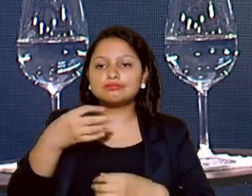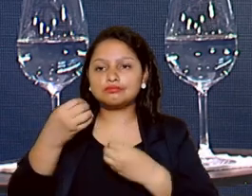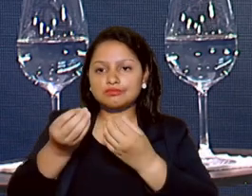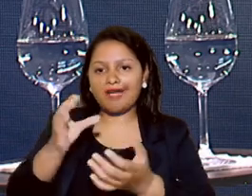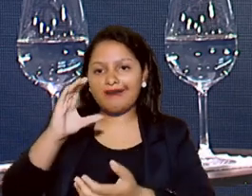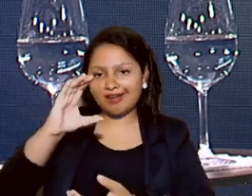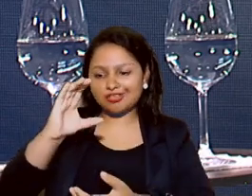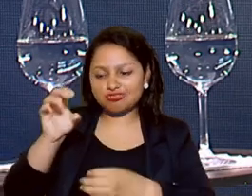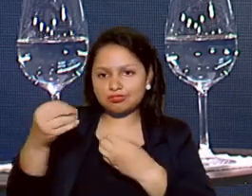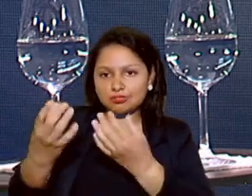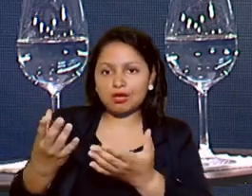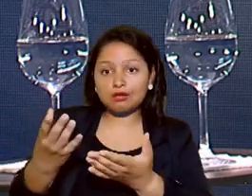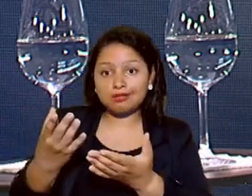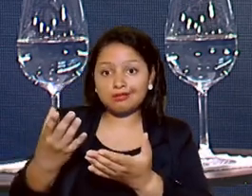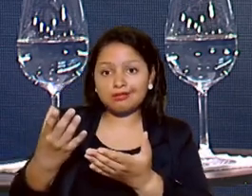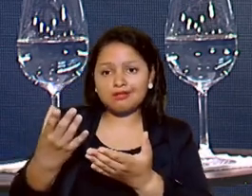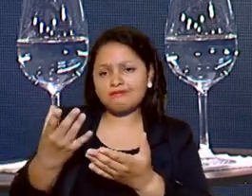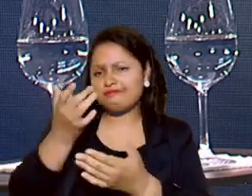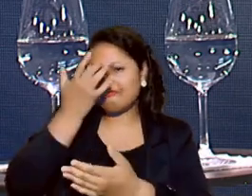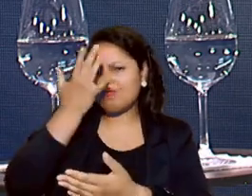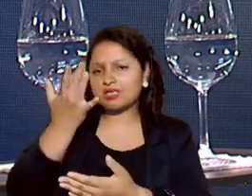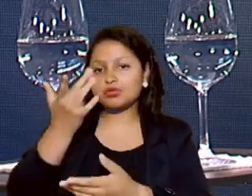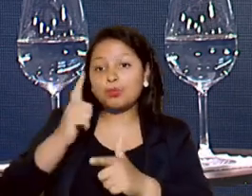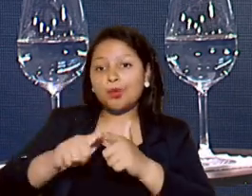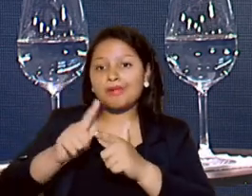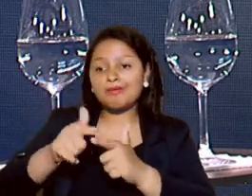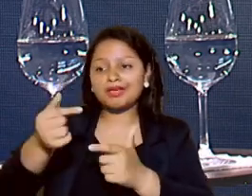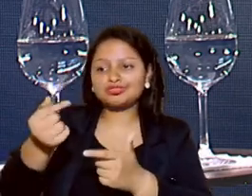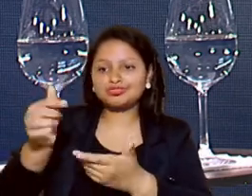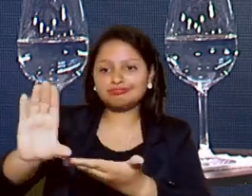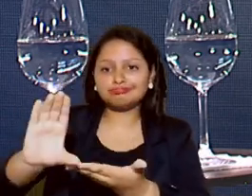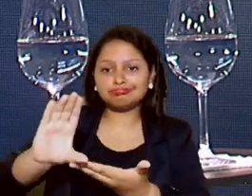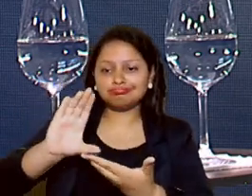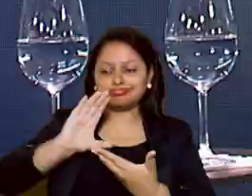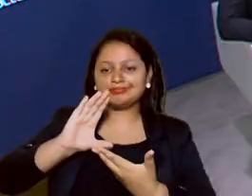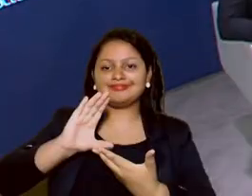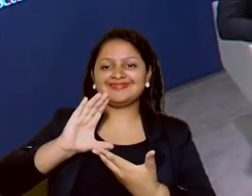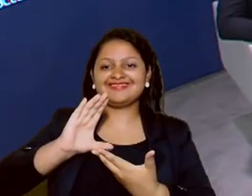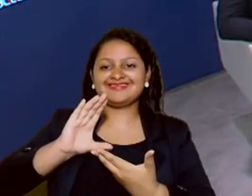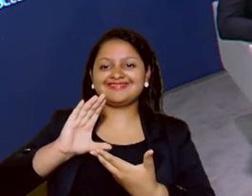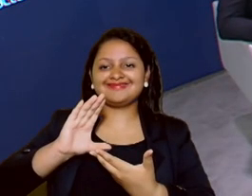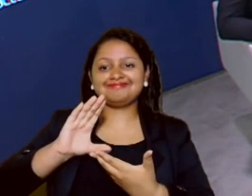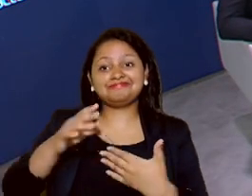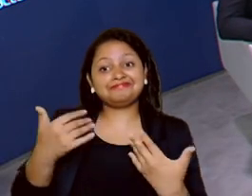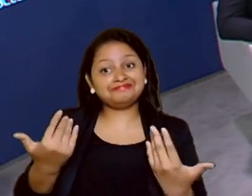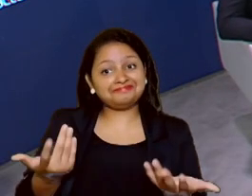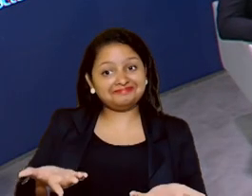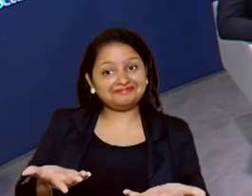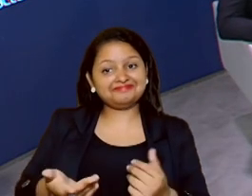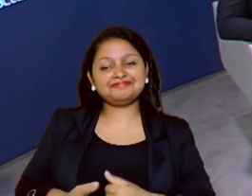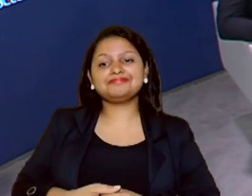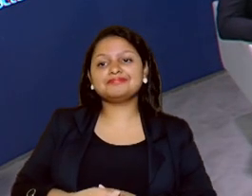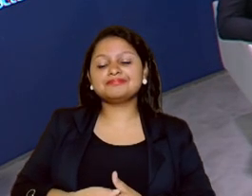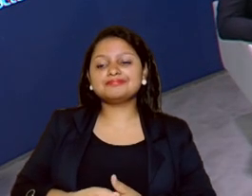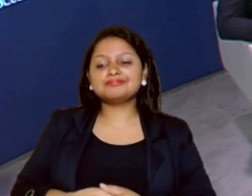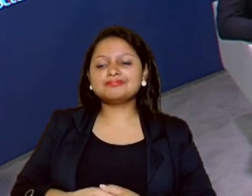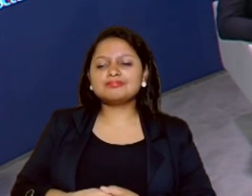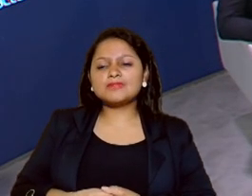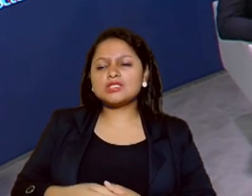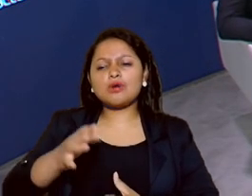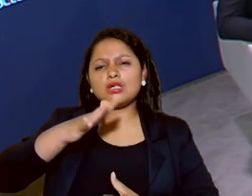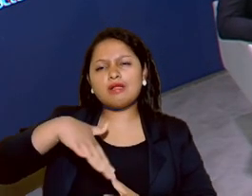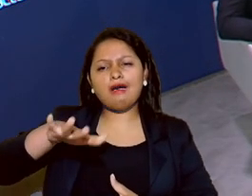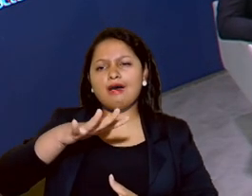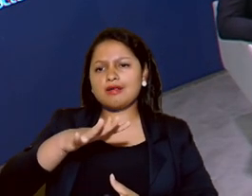o problema é receber de volta né então eu emprestar dinheiro é essa parte fácil então não é um normal nosso e